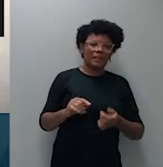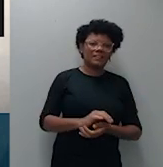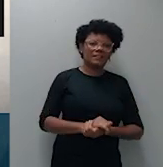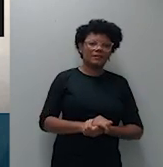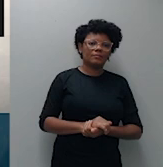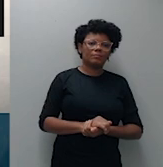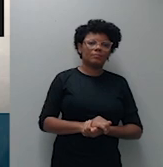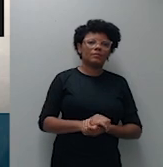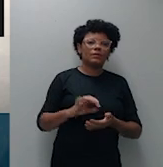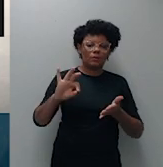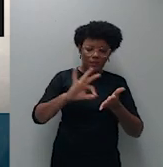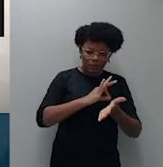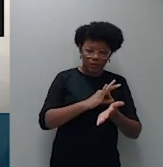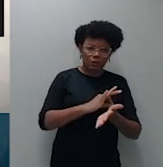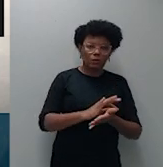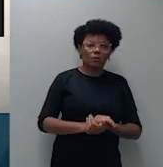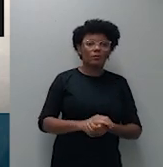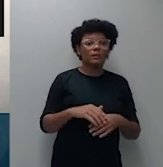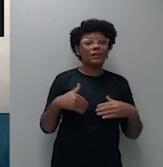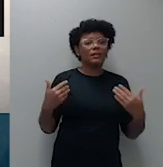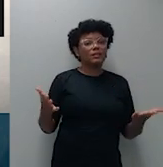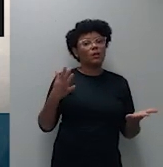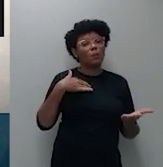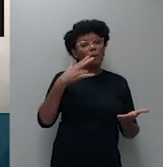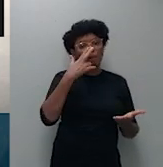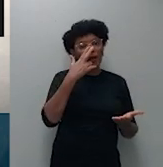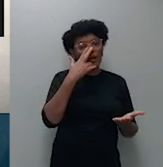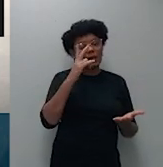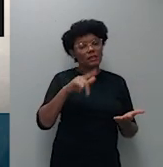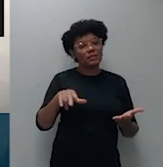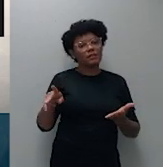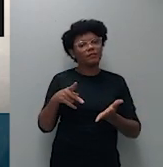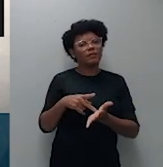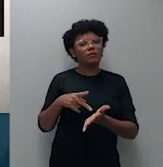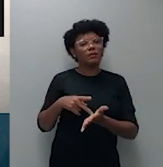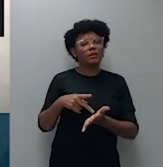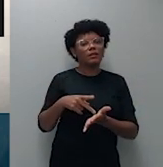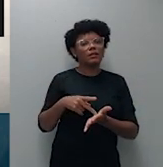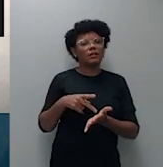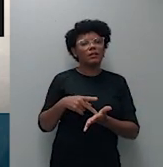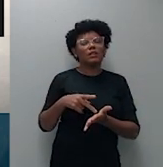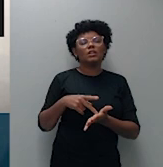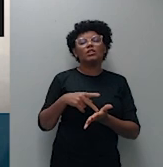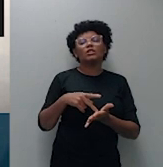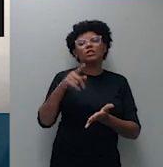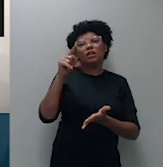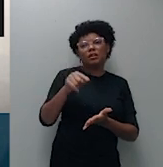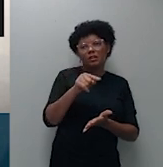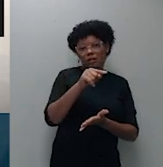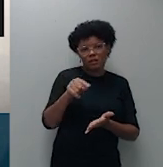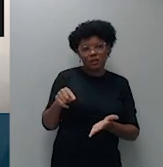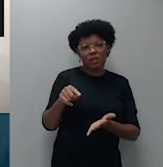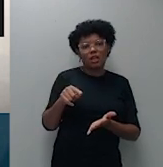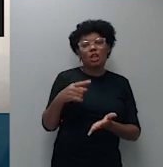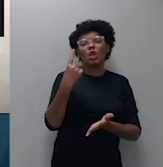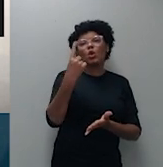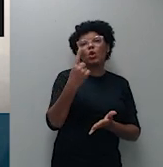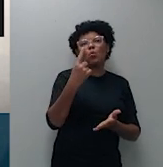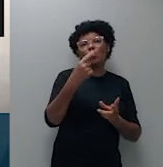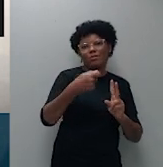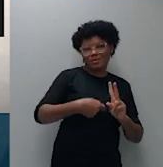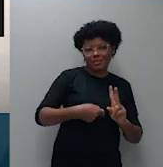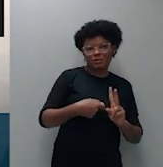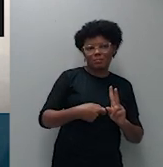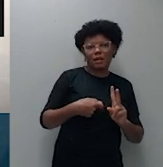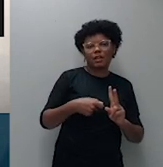título de assinatura então me parece que realmente viu esse título e uma das partes